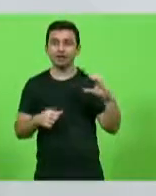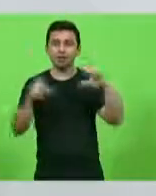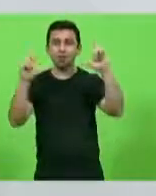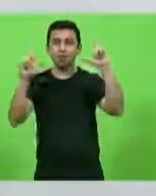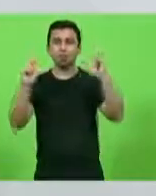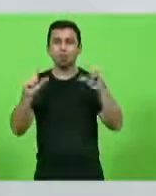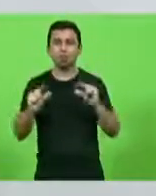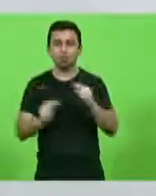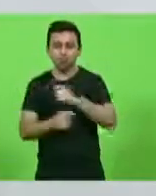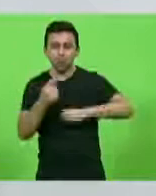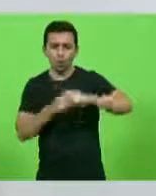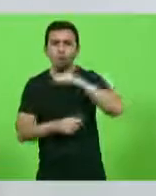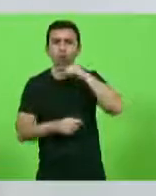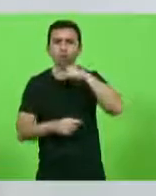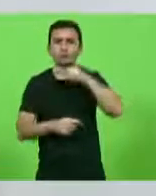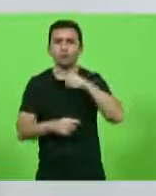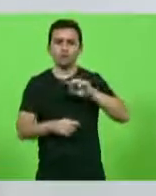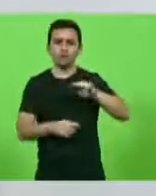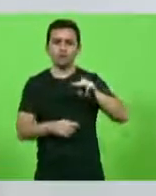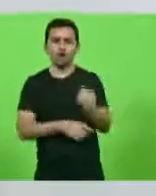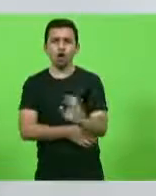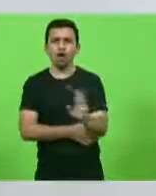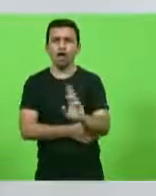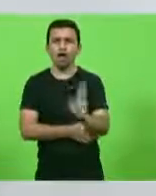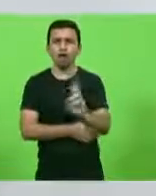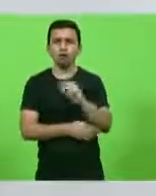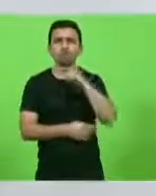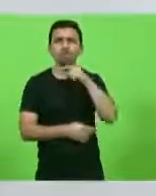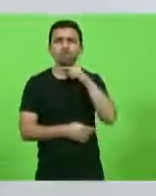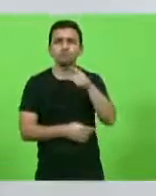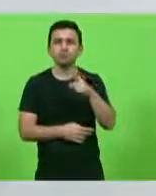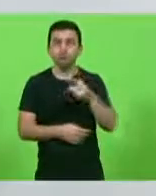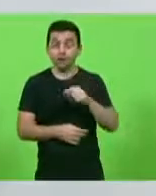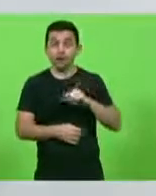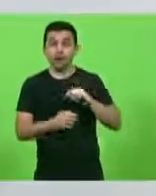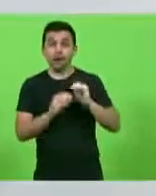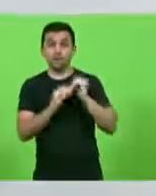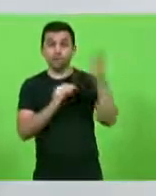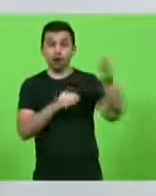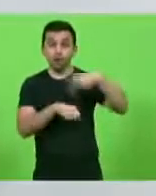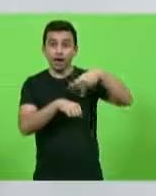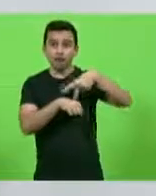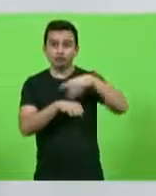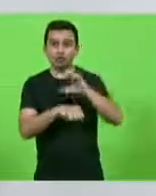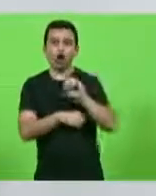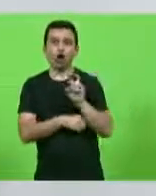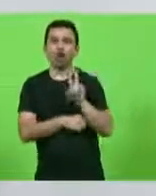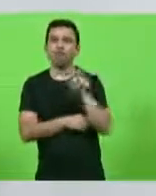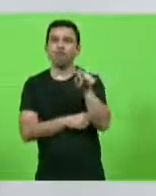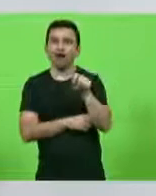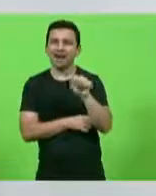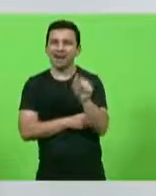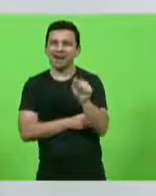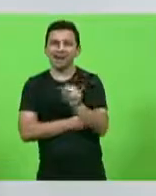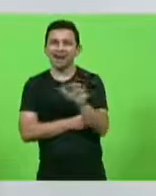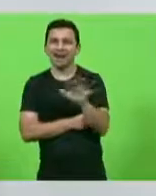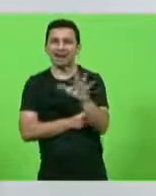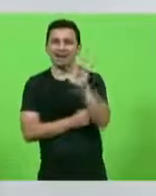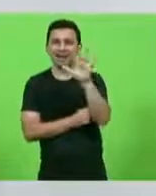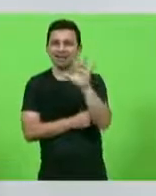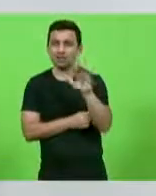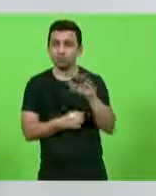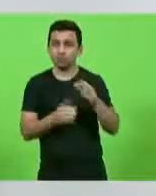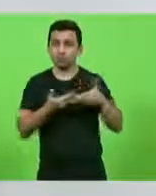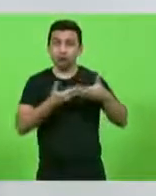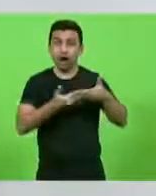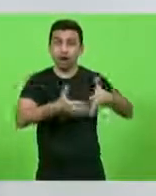não deixa de entrar milhões na economia brasileira, a ova lá fora é caríssimo, esses navios industrial pescam, esses